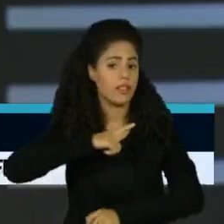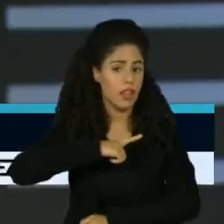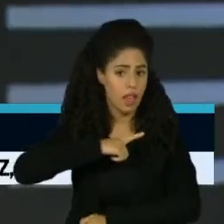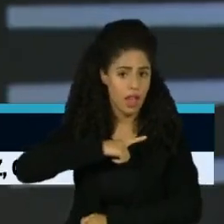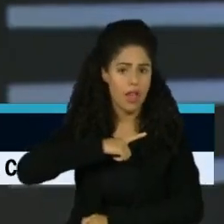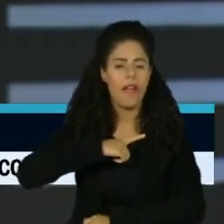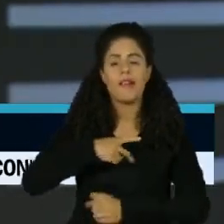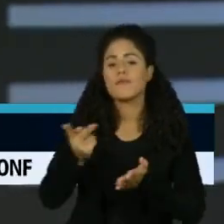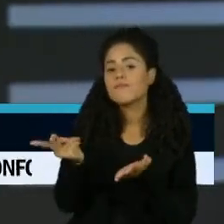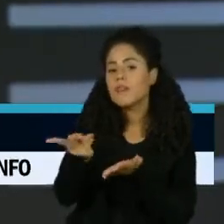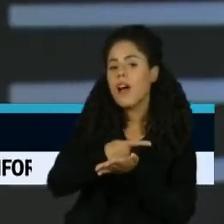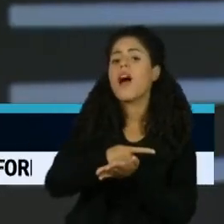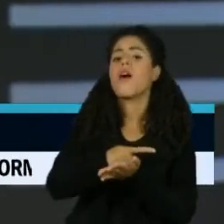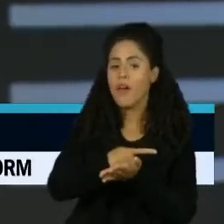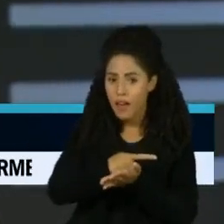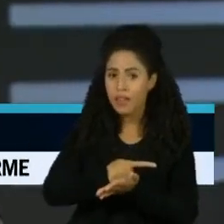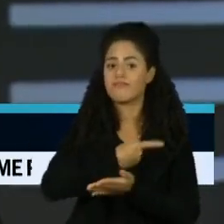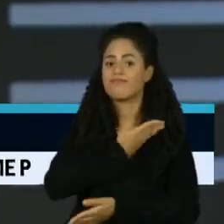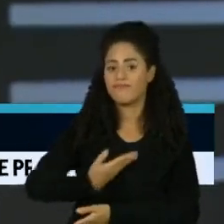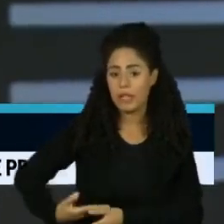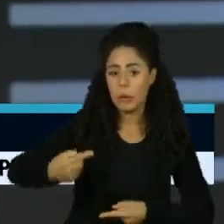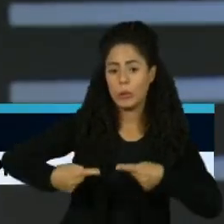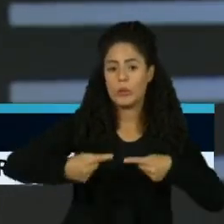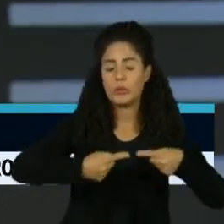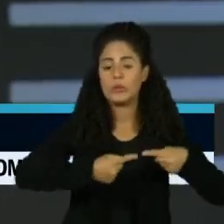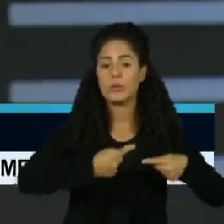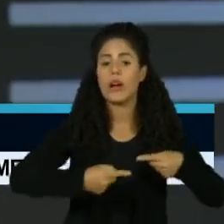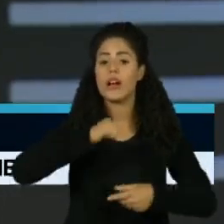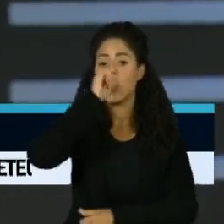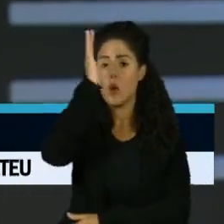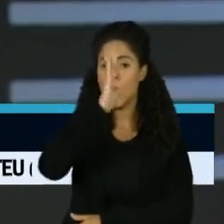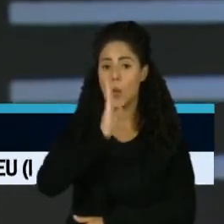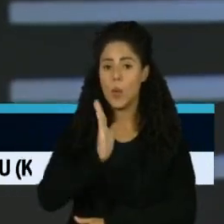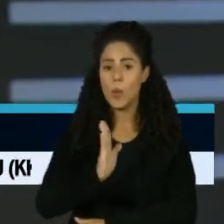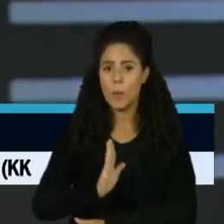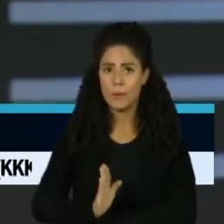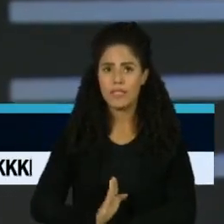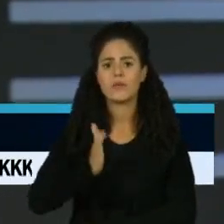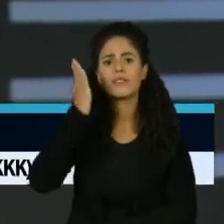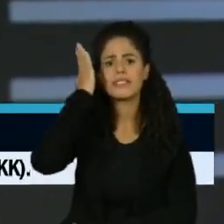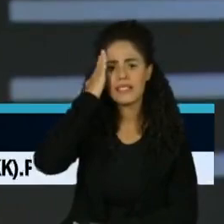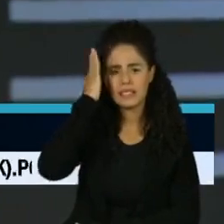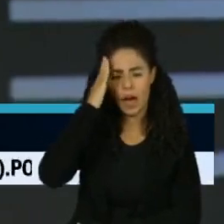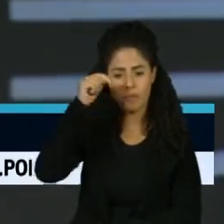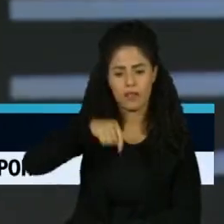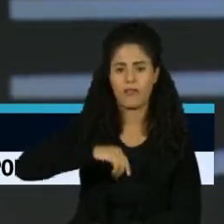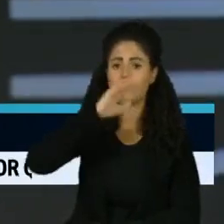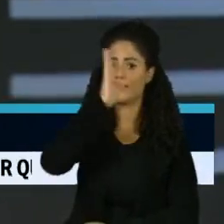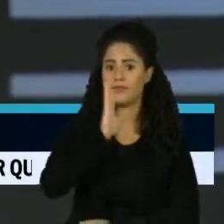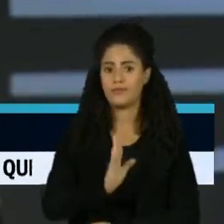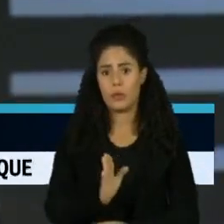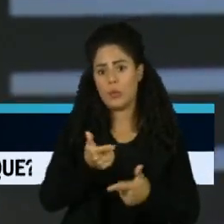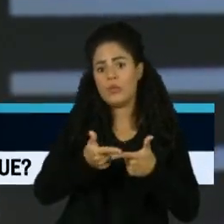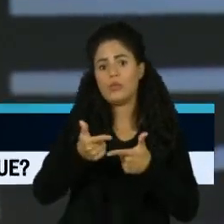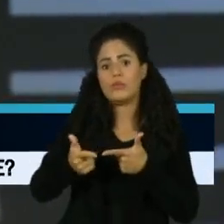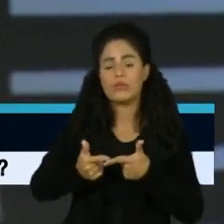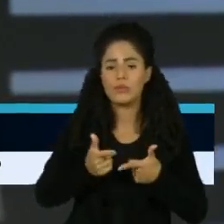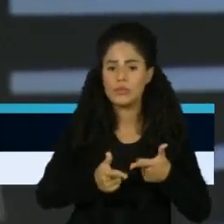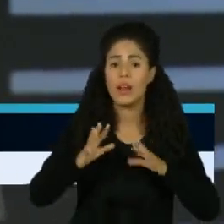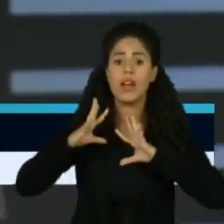meu modo de ver um erro na política monetária assim o tô conhecendo quem é o Brasil com todas as características